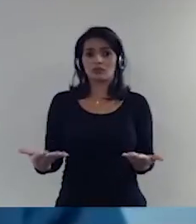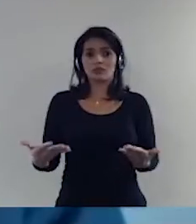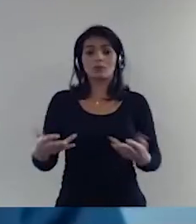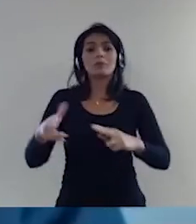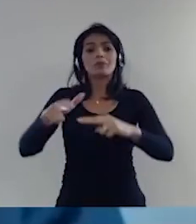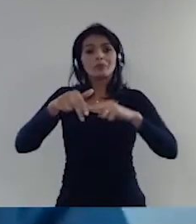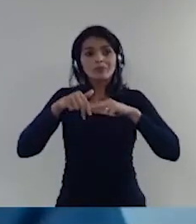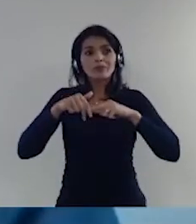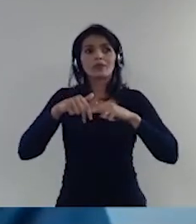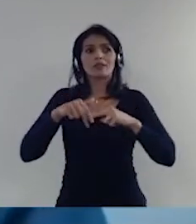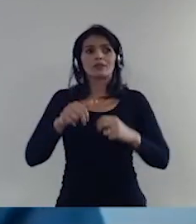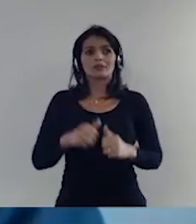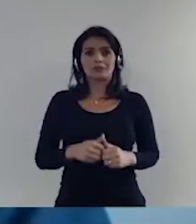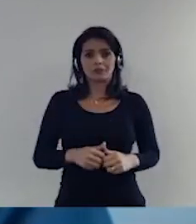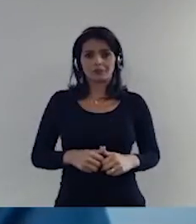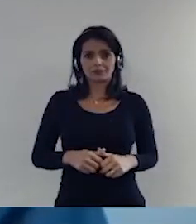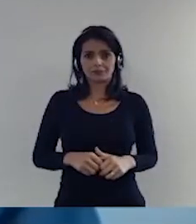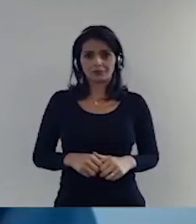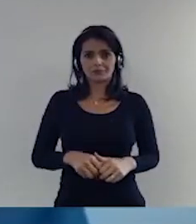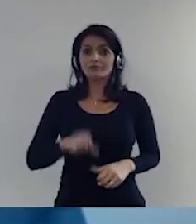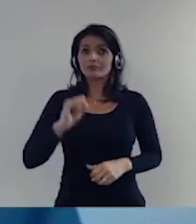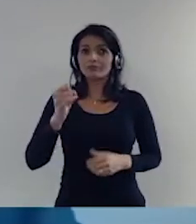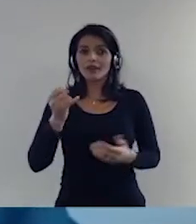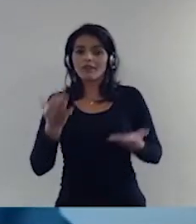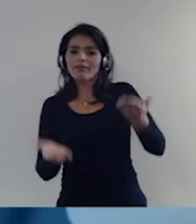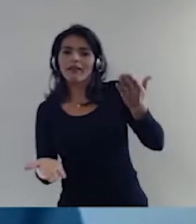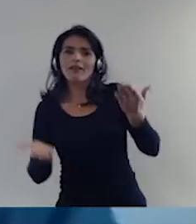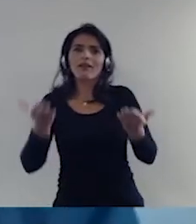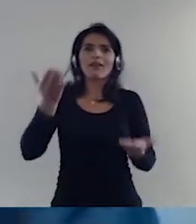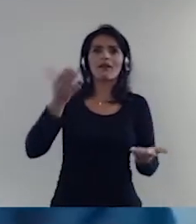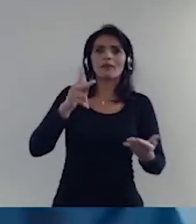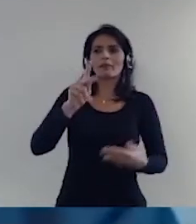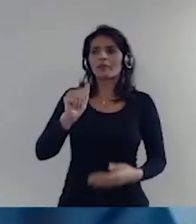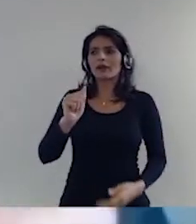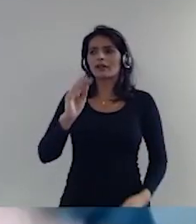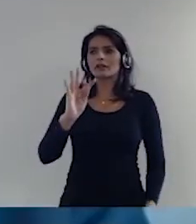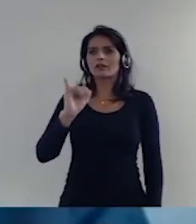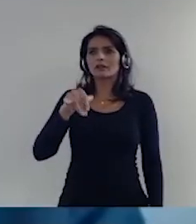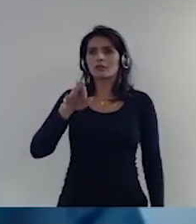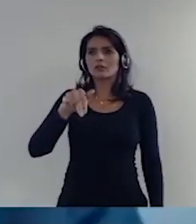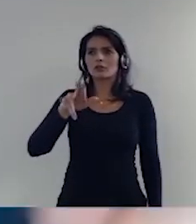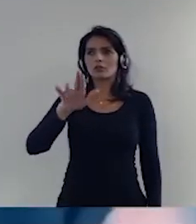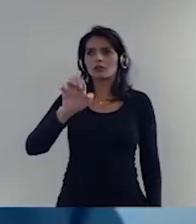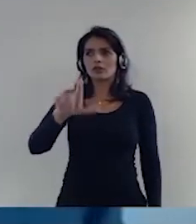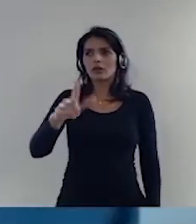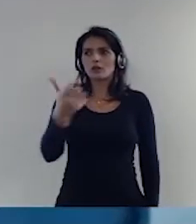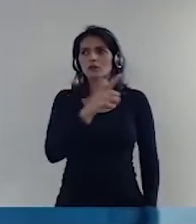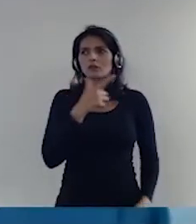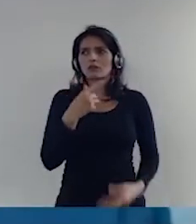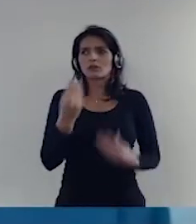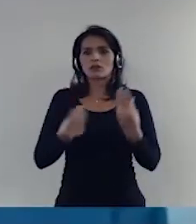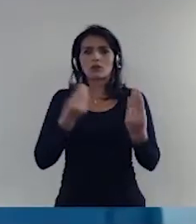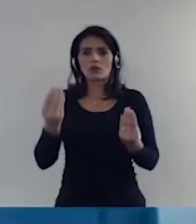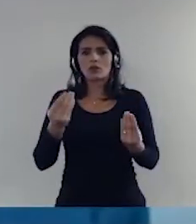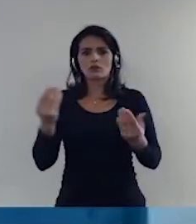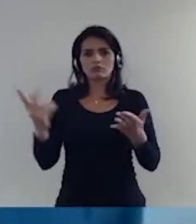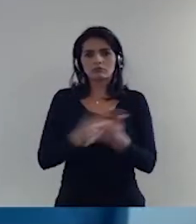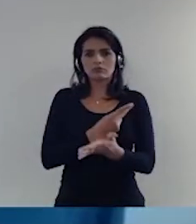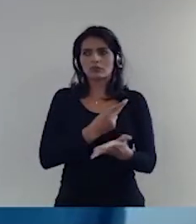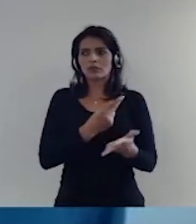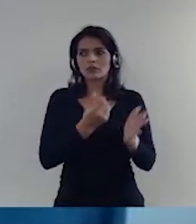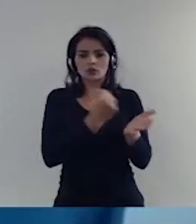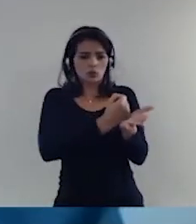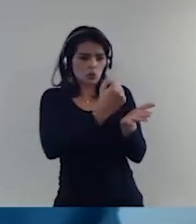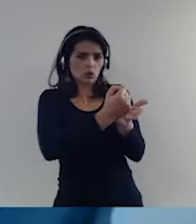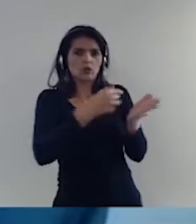Nesse caso, se o desequilíbrio patrimonial não teve efeitos diretos na economia do contrato, de